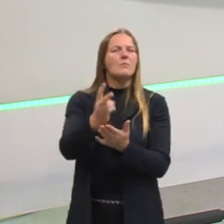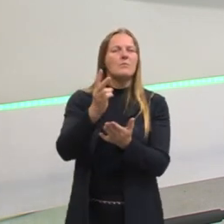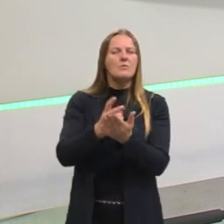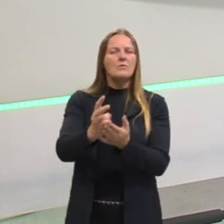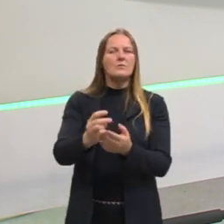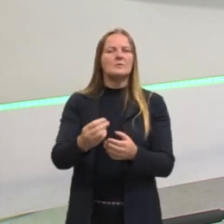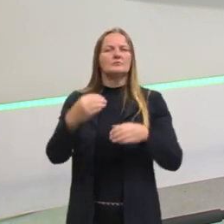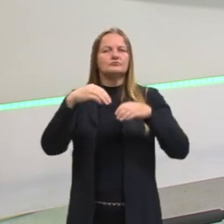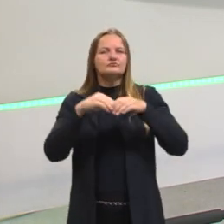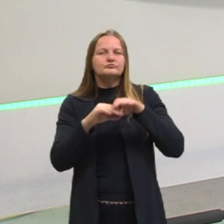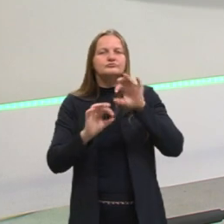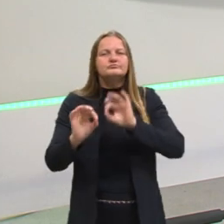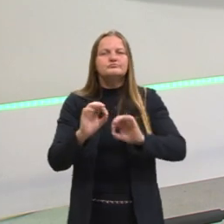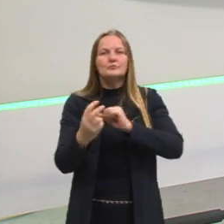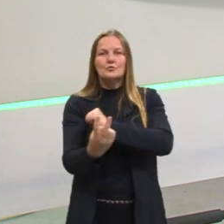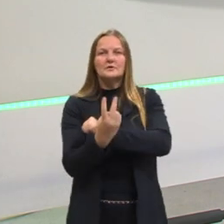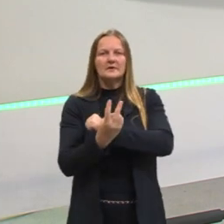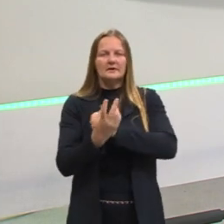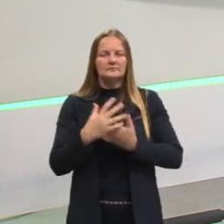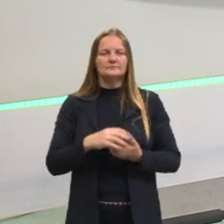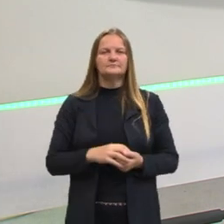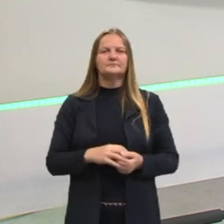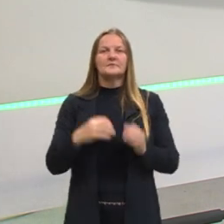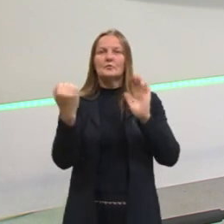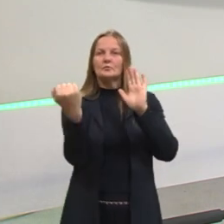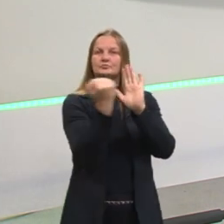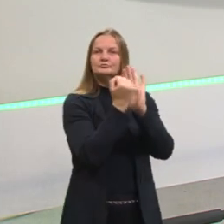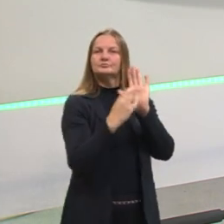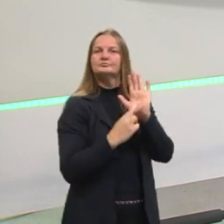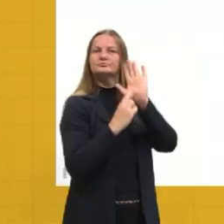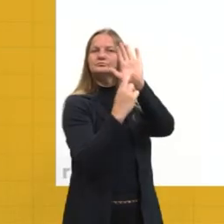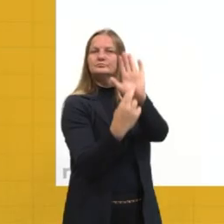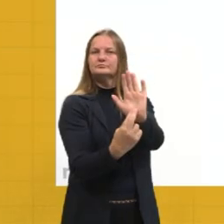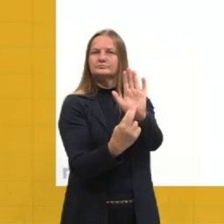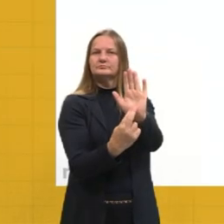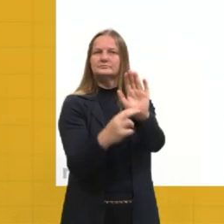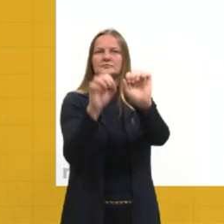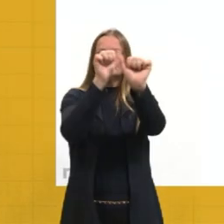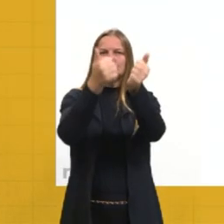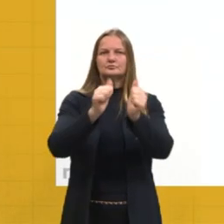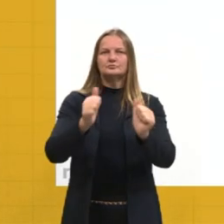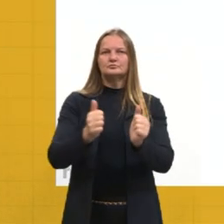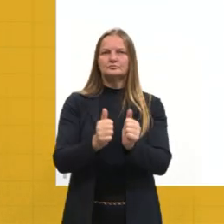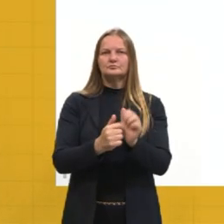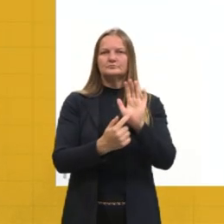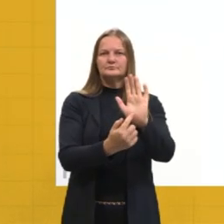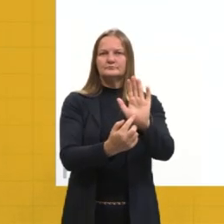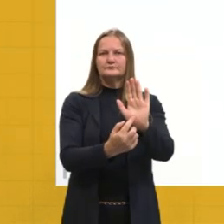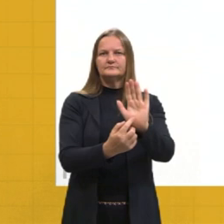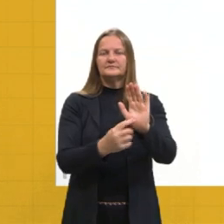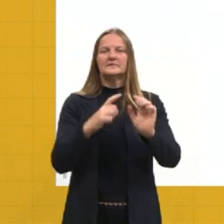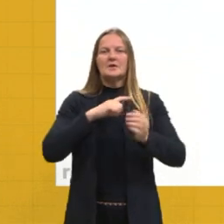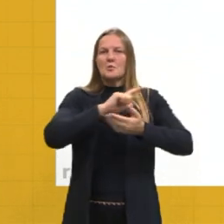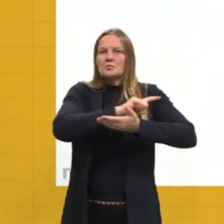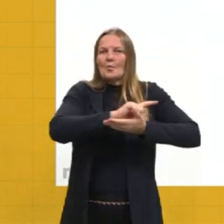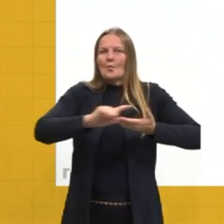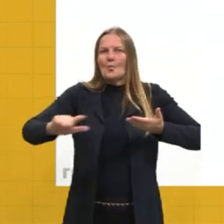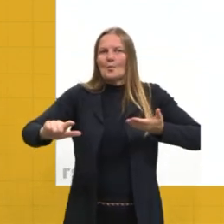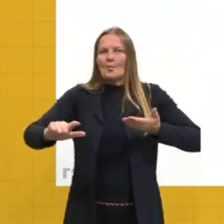Egito né e as representações quando a gente enxergue imagens nós temos as representações chapadas